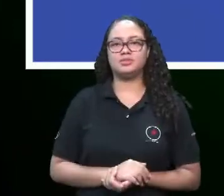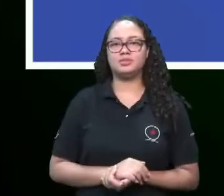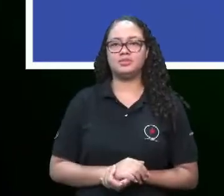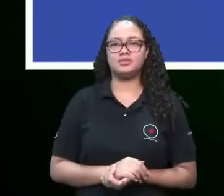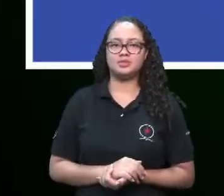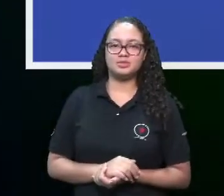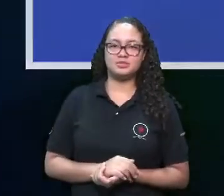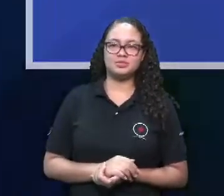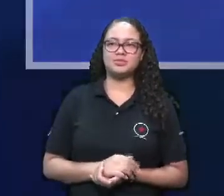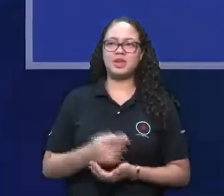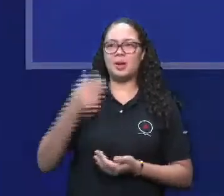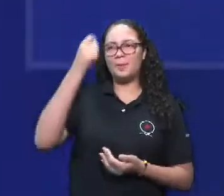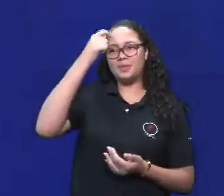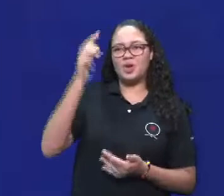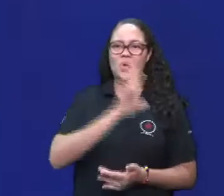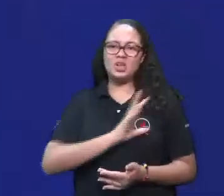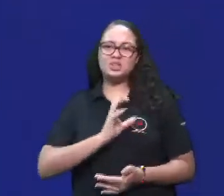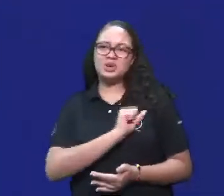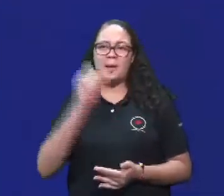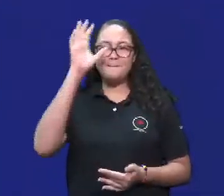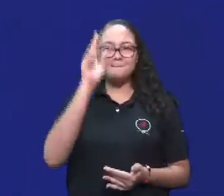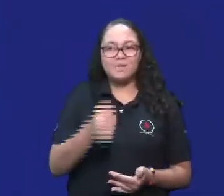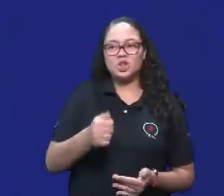Pastor, eu acho que o amor resolve tudo.